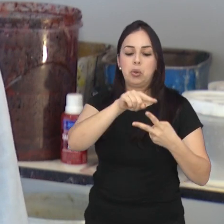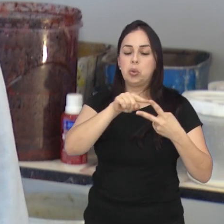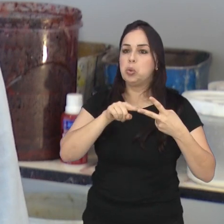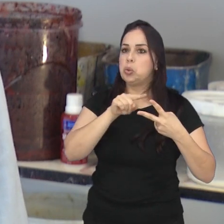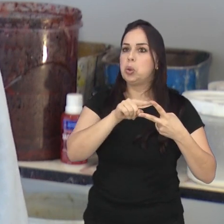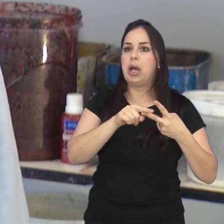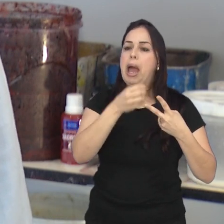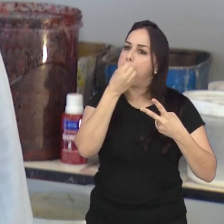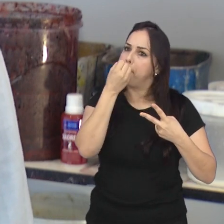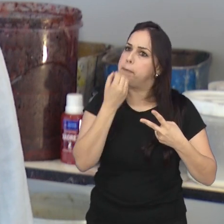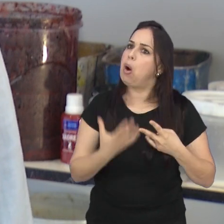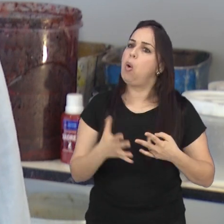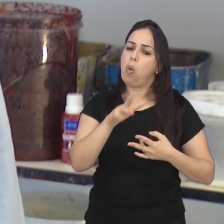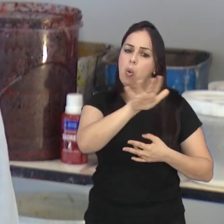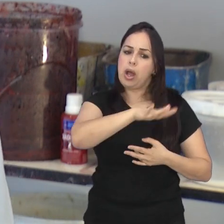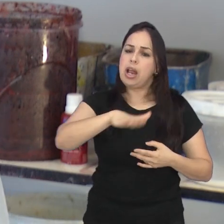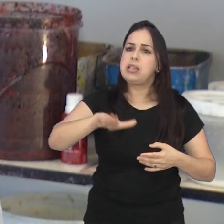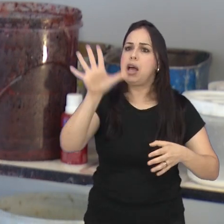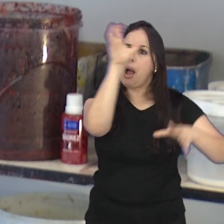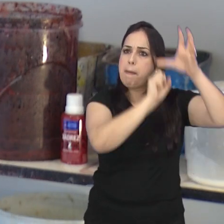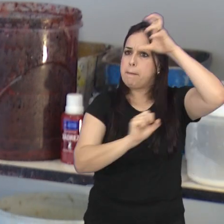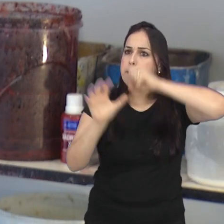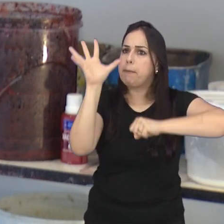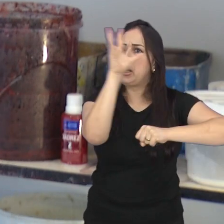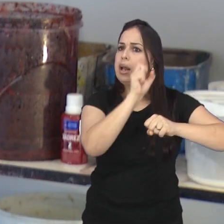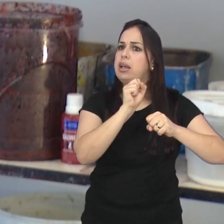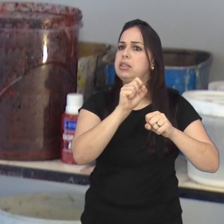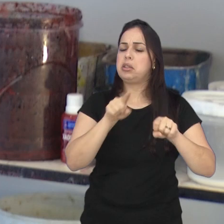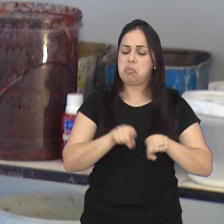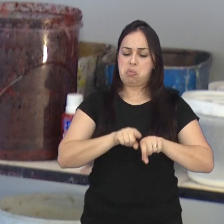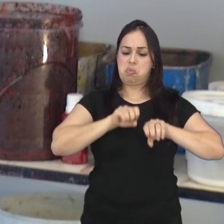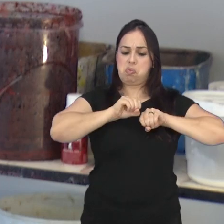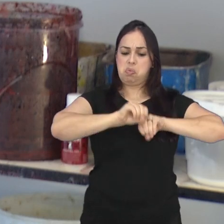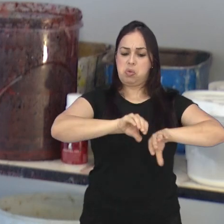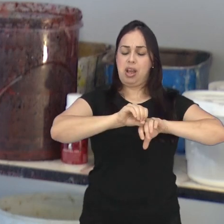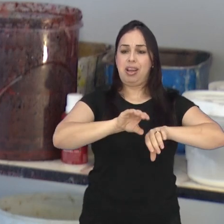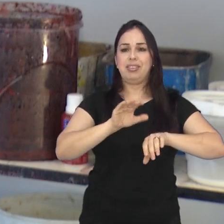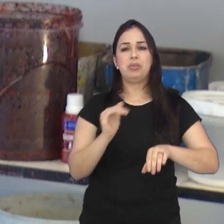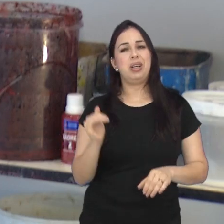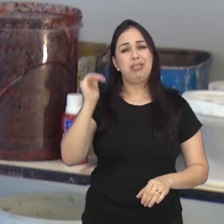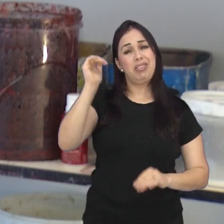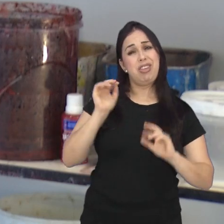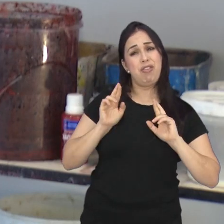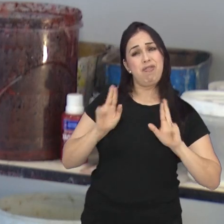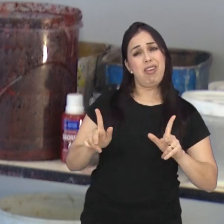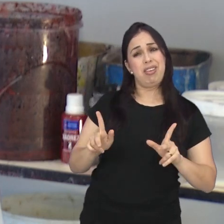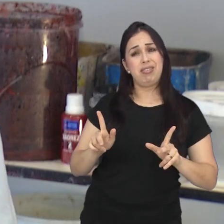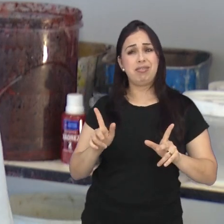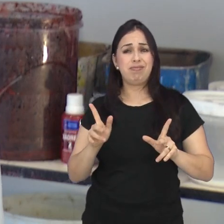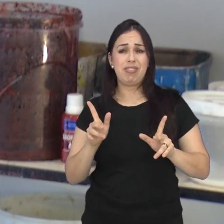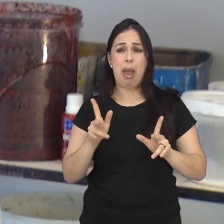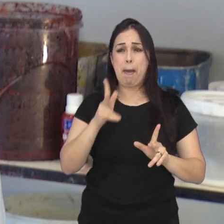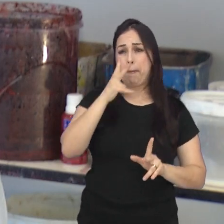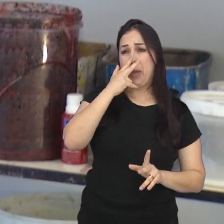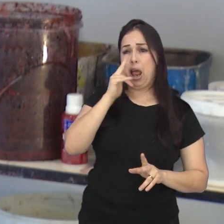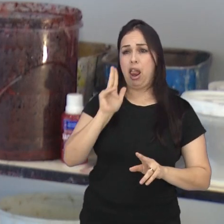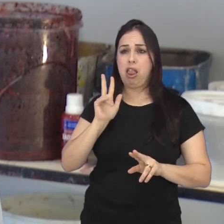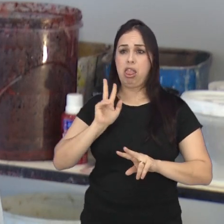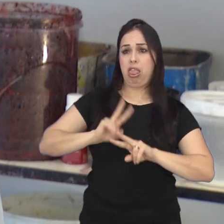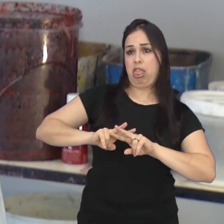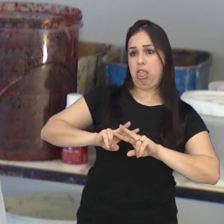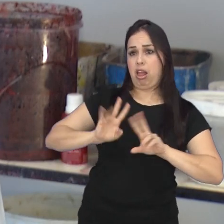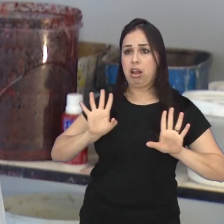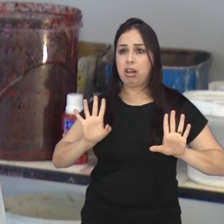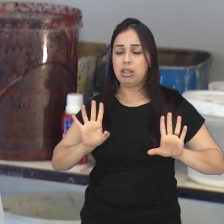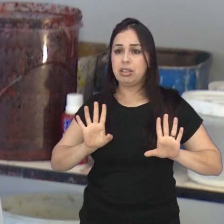assim, muito boas para serem trabalhadas, né? O adulto já é mais contido,